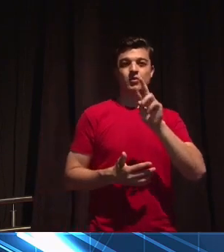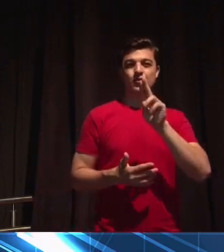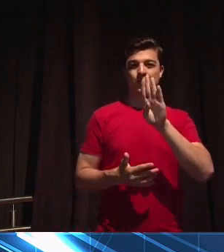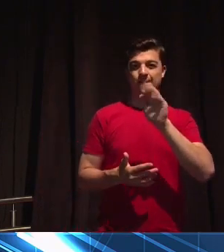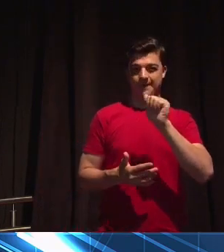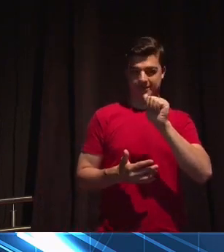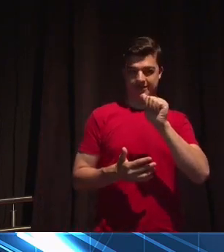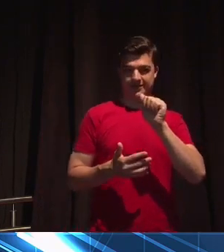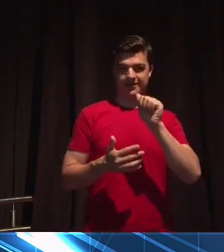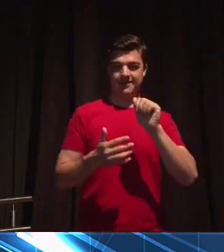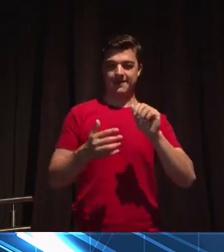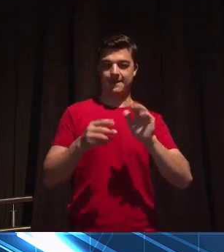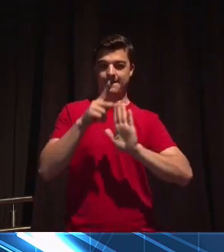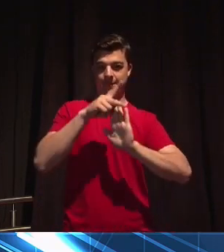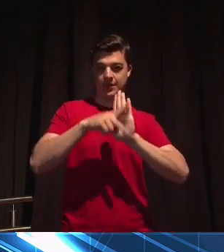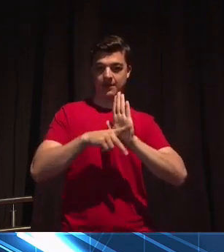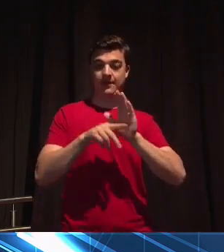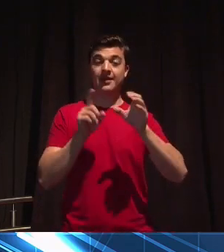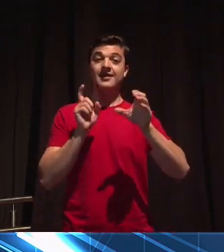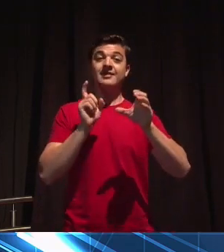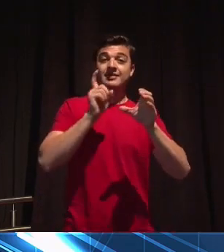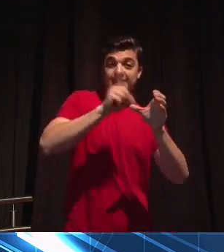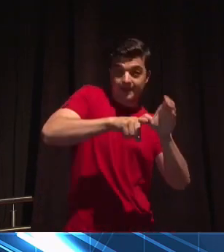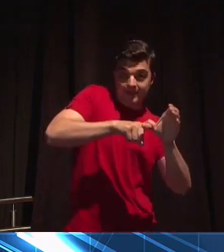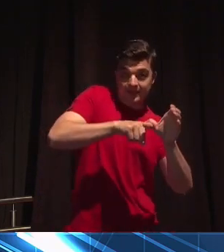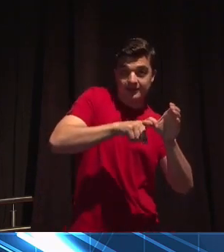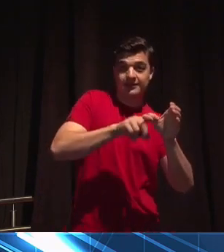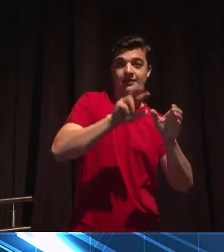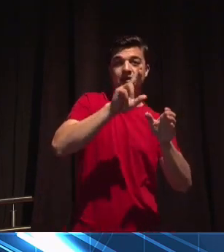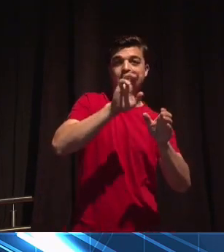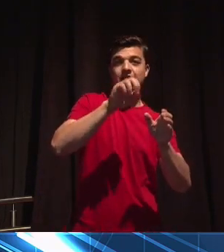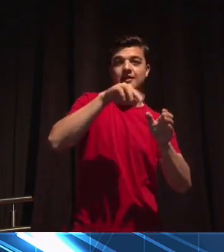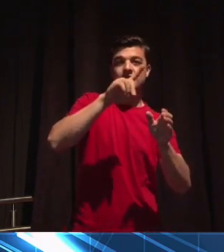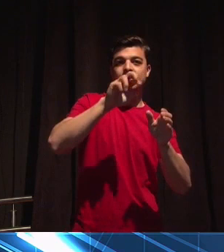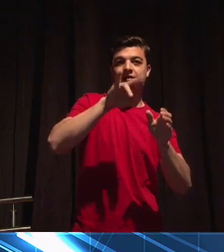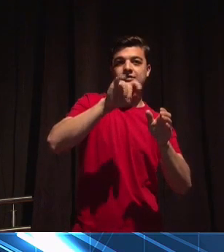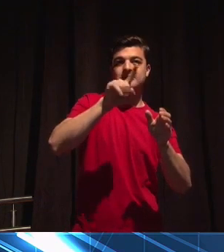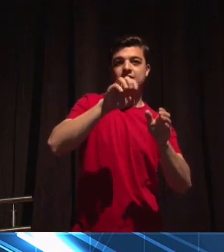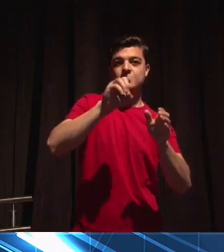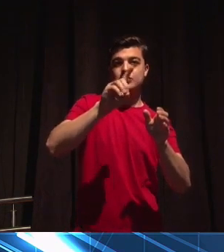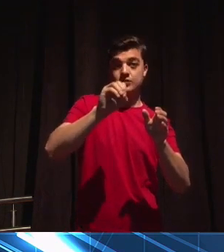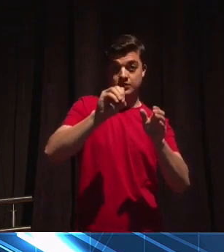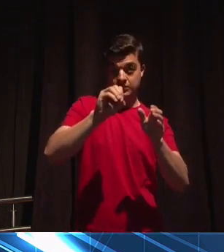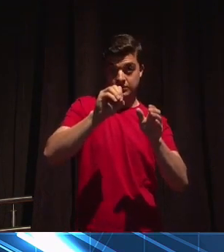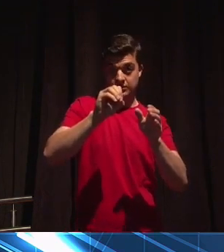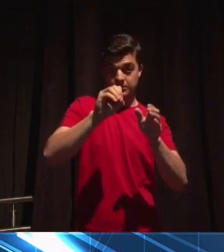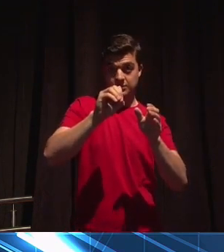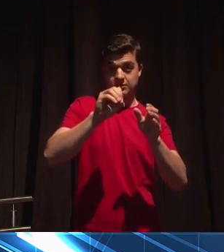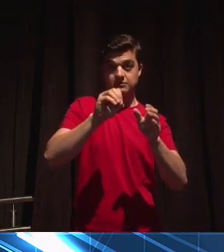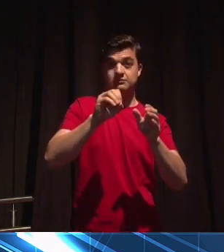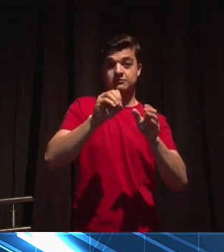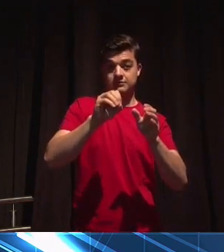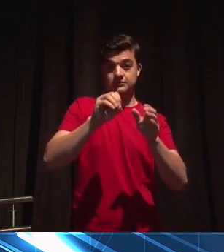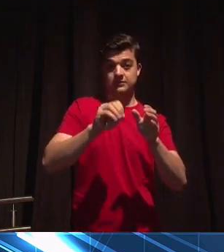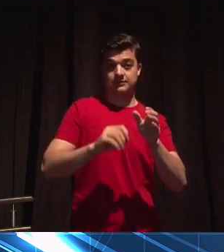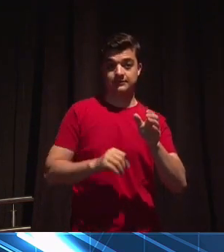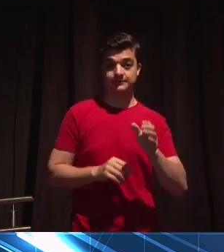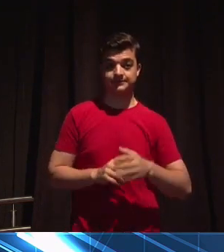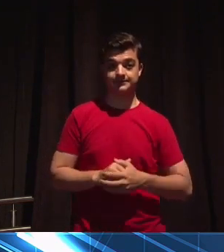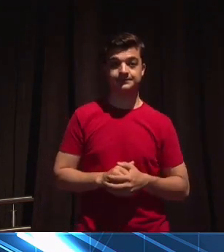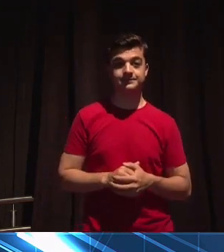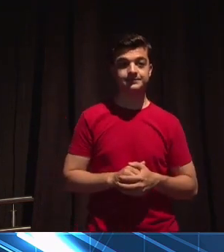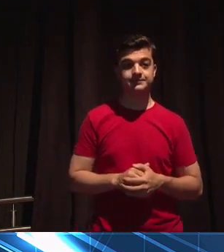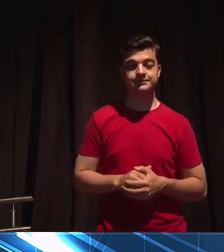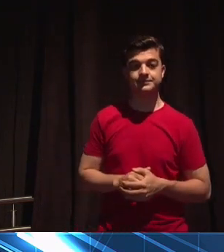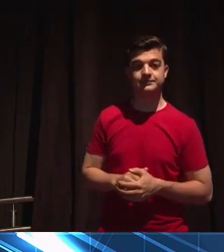dependendo diretamente de um renderizador que usa uma biblioteca de renderização de markedaw como Mark Então ela tá